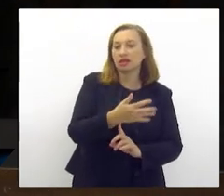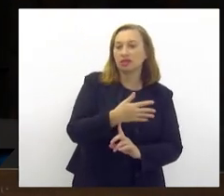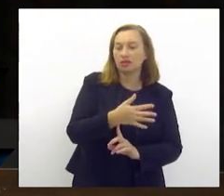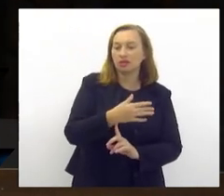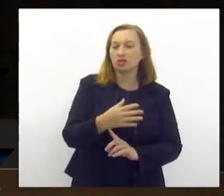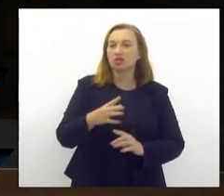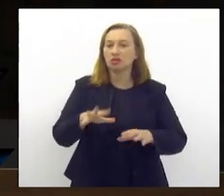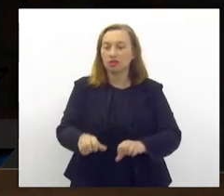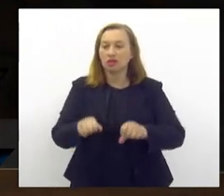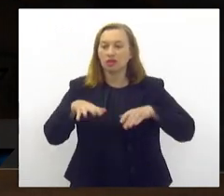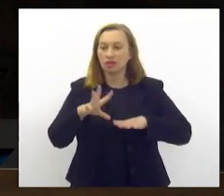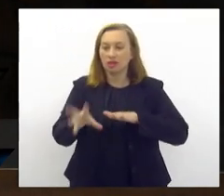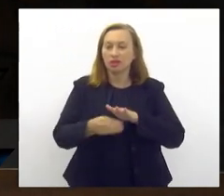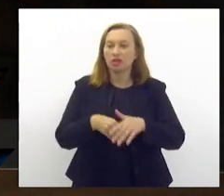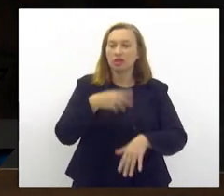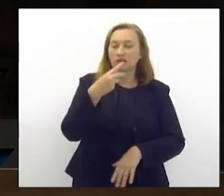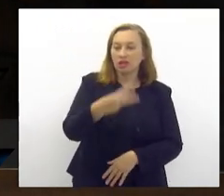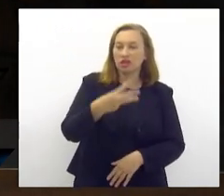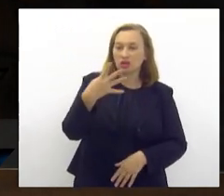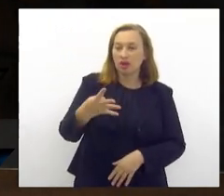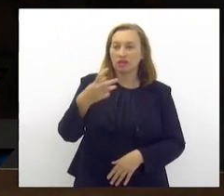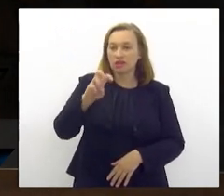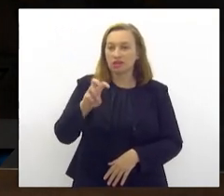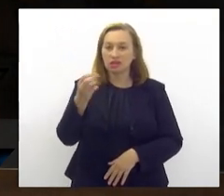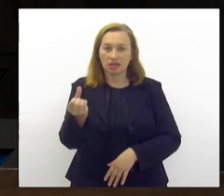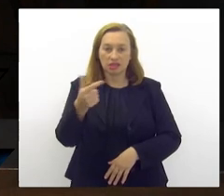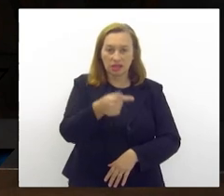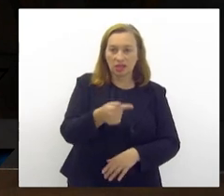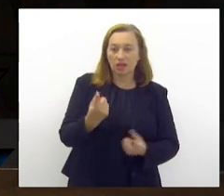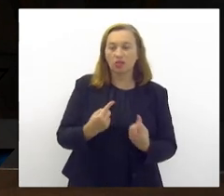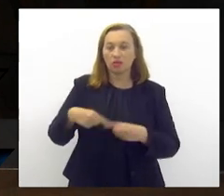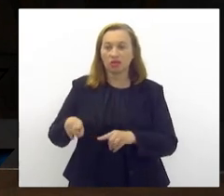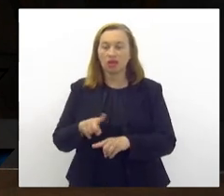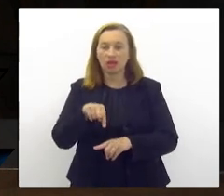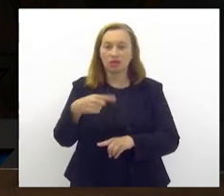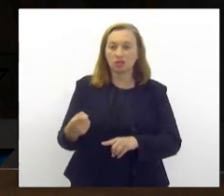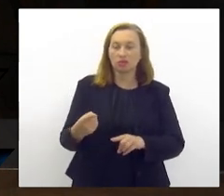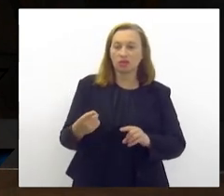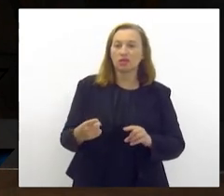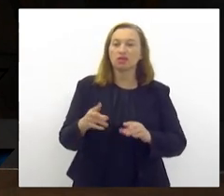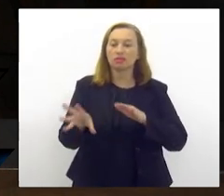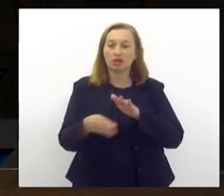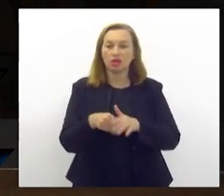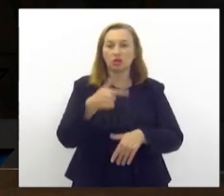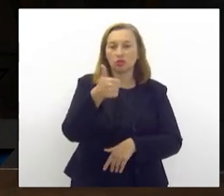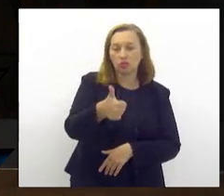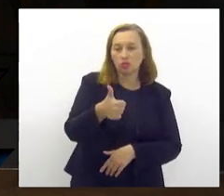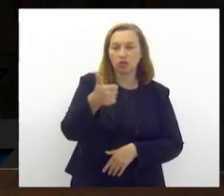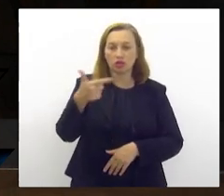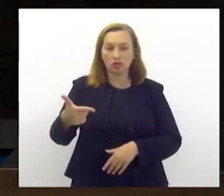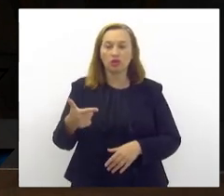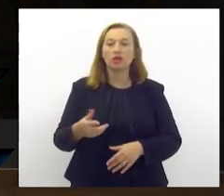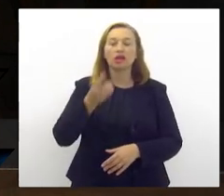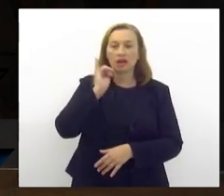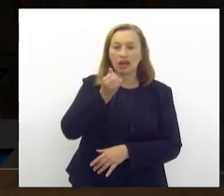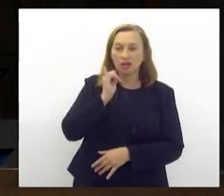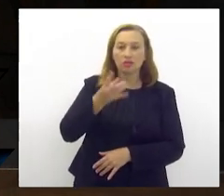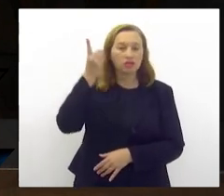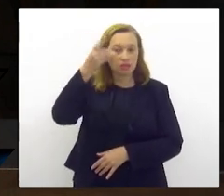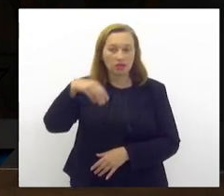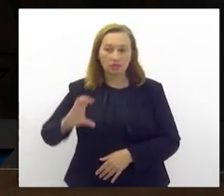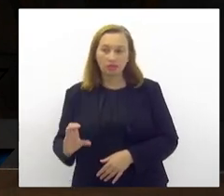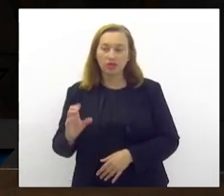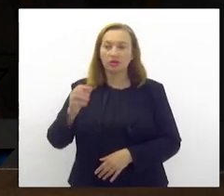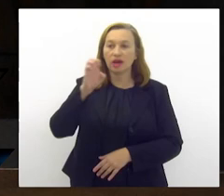emendas de plenário número 3, 4, 5, 6 e 7, e contrário às emendas 1 e 2. Relatores, deputados Carlos Mink,